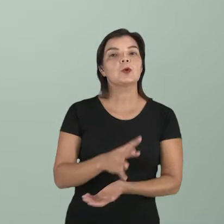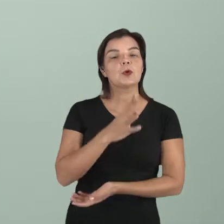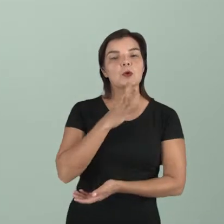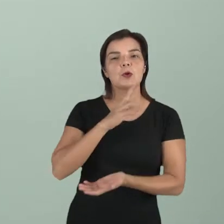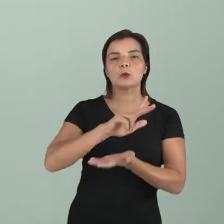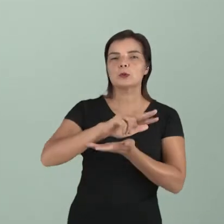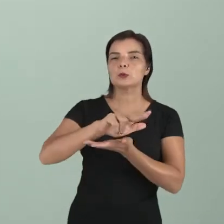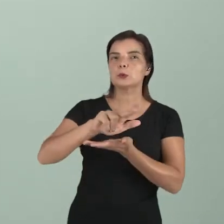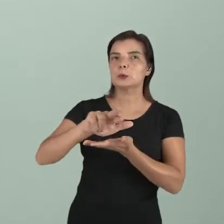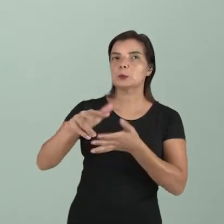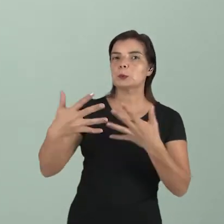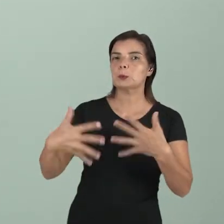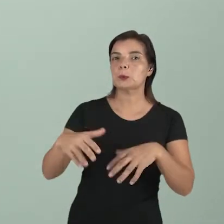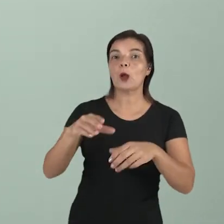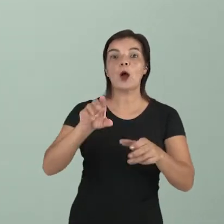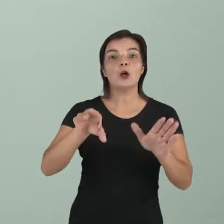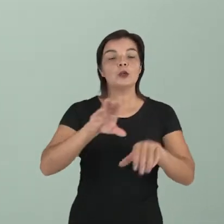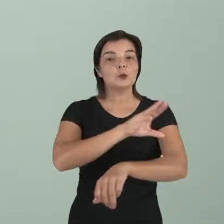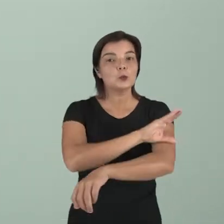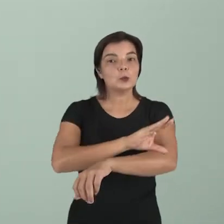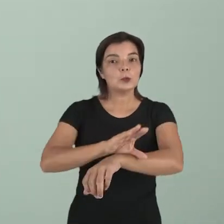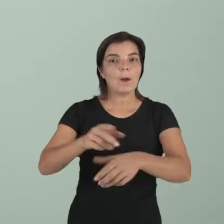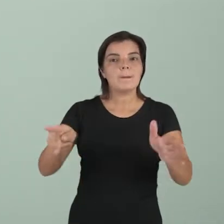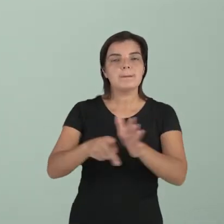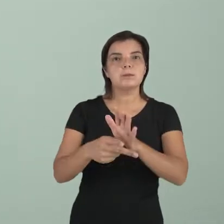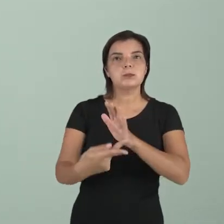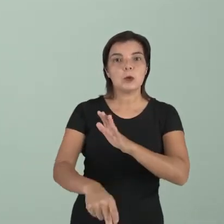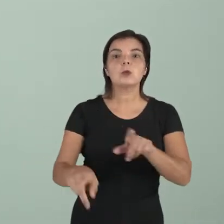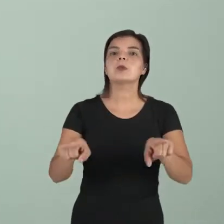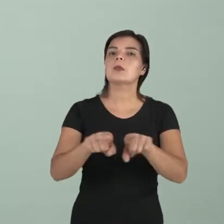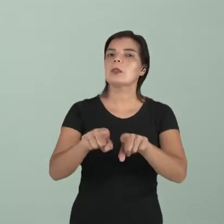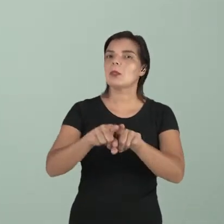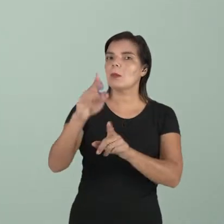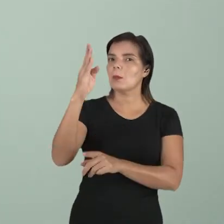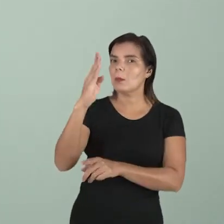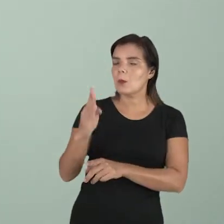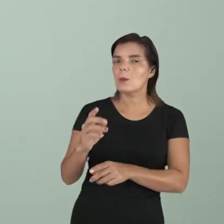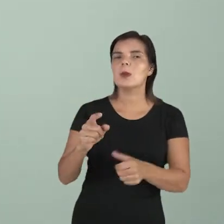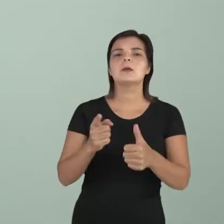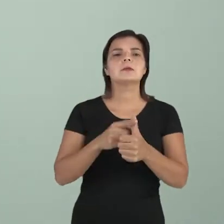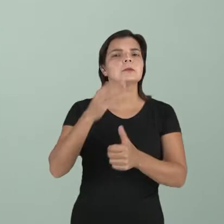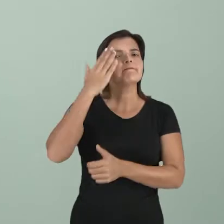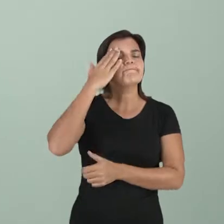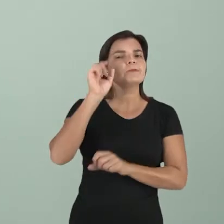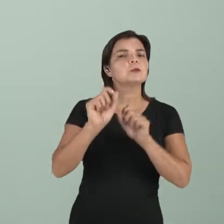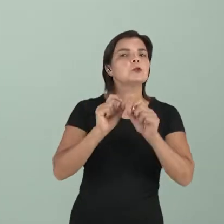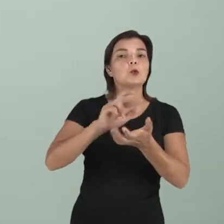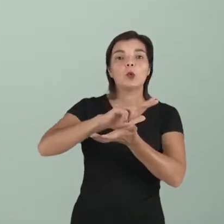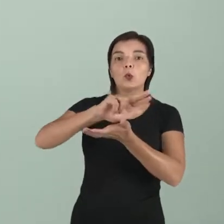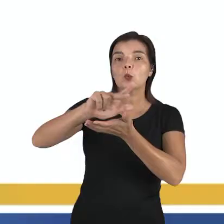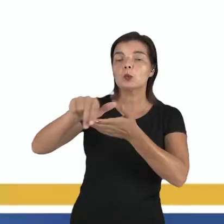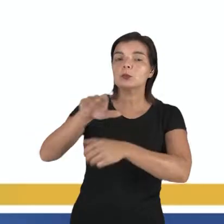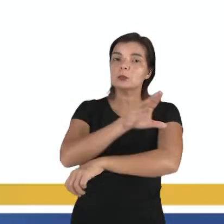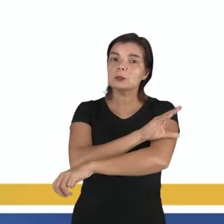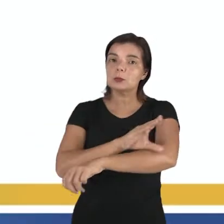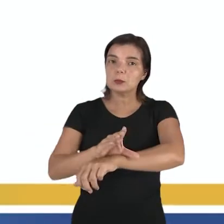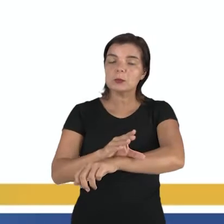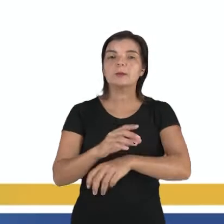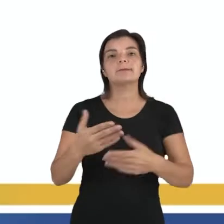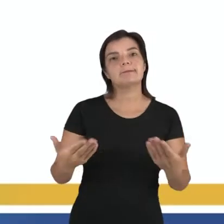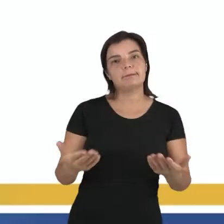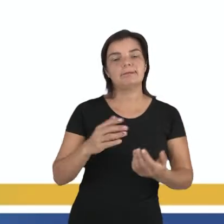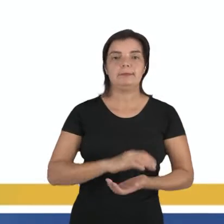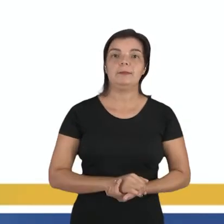da pluralidade cultural local e também do Brasil. Primeiro vamos entender o que é a pluralidade cultural.